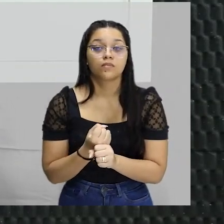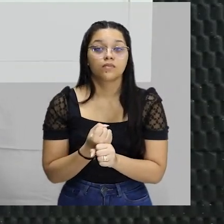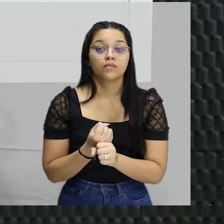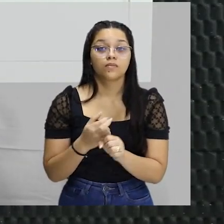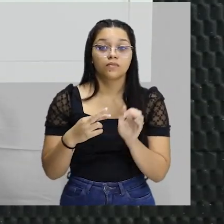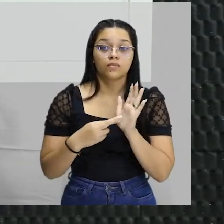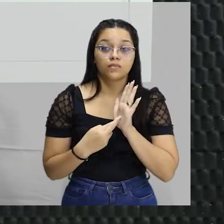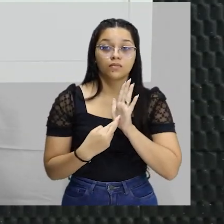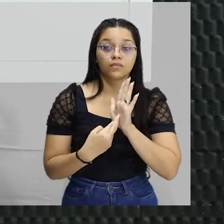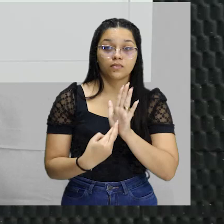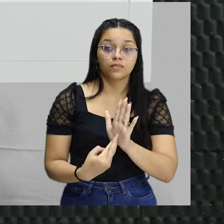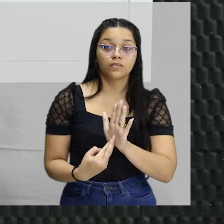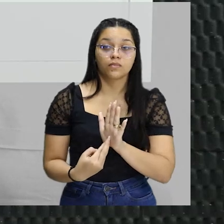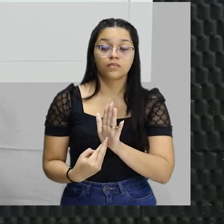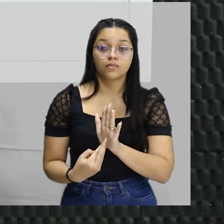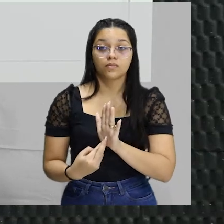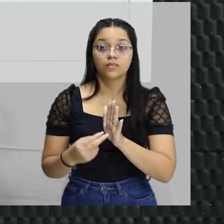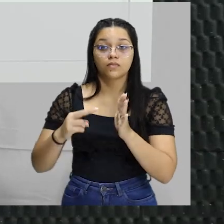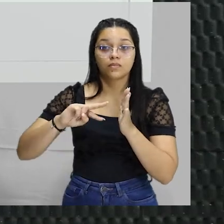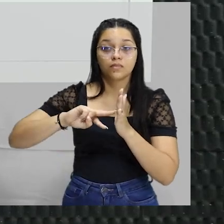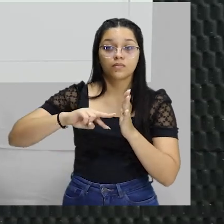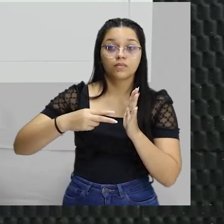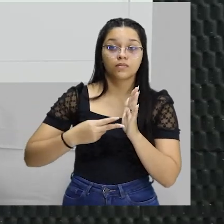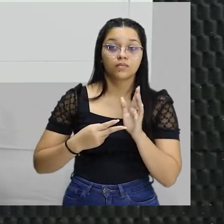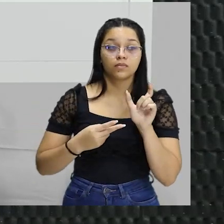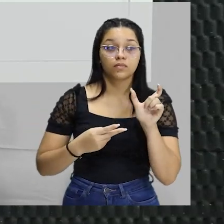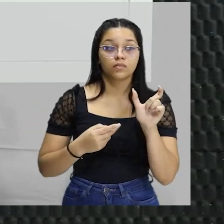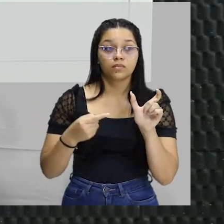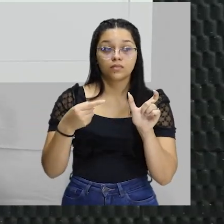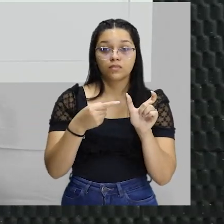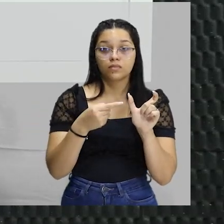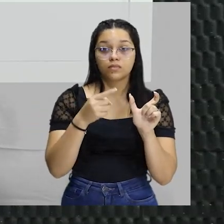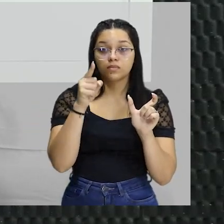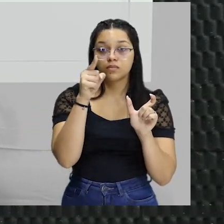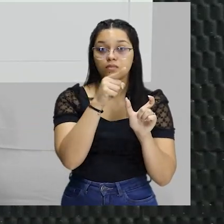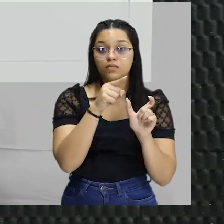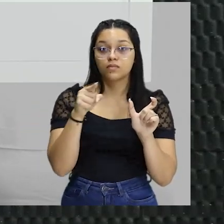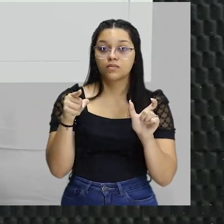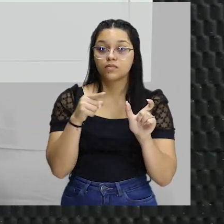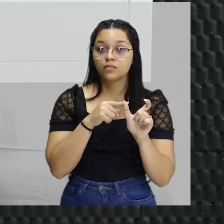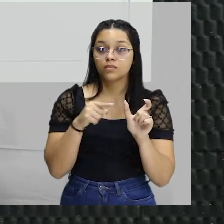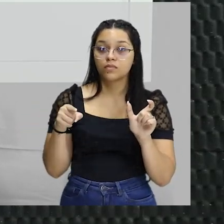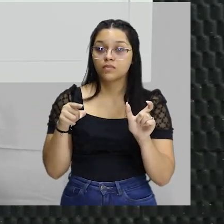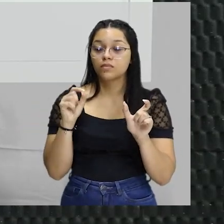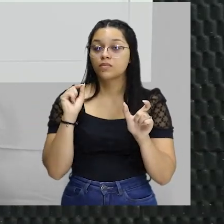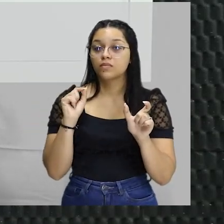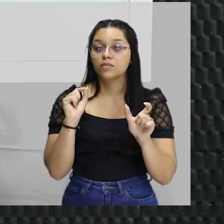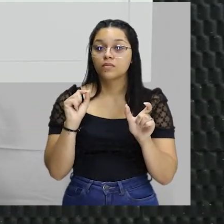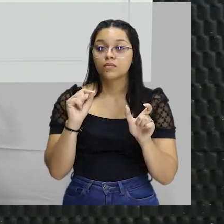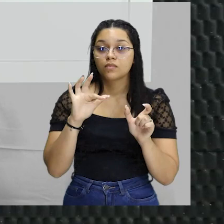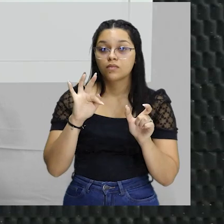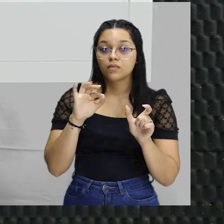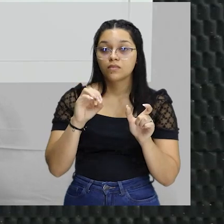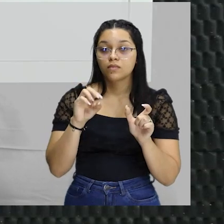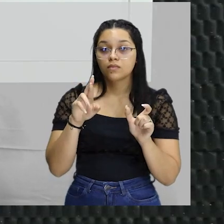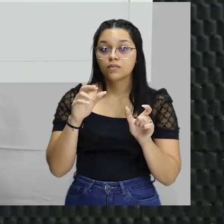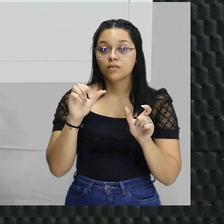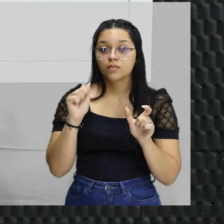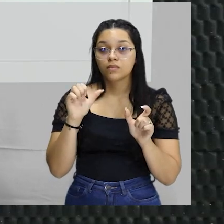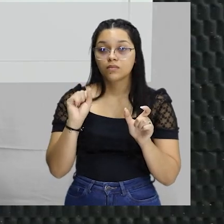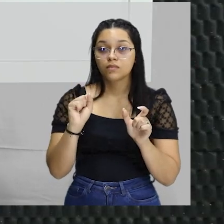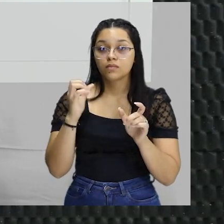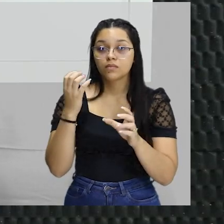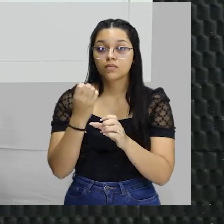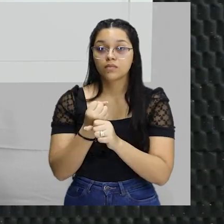nós representamos somatório por esse símbolozinho, o somatório das forças tem que ser igual